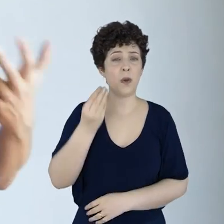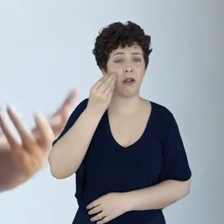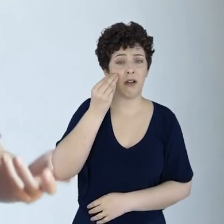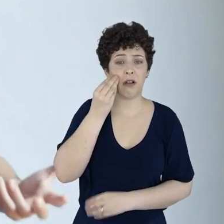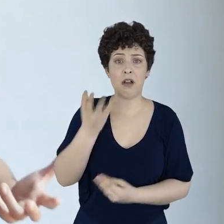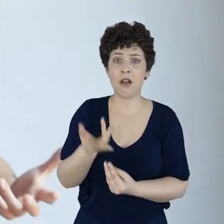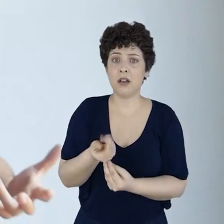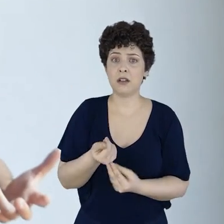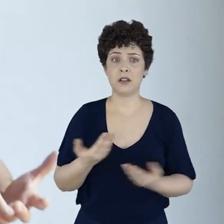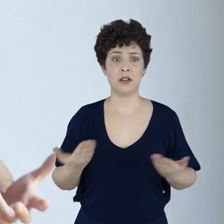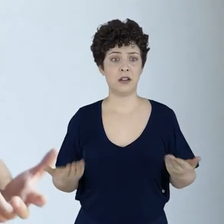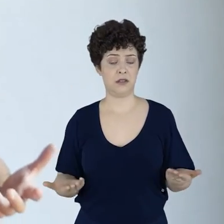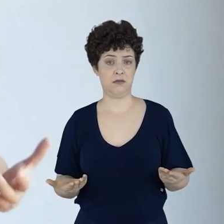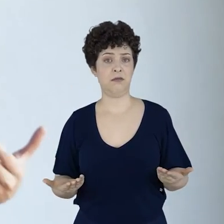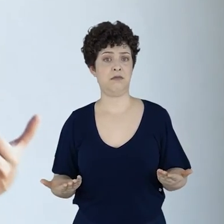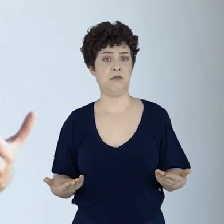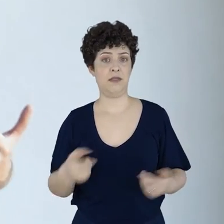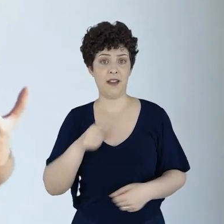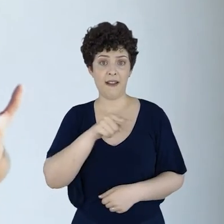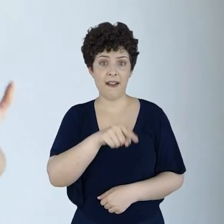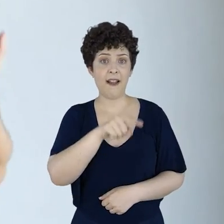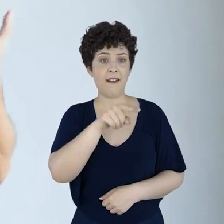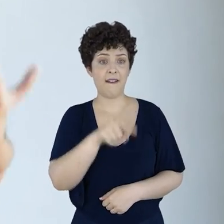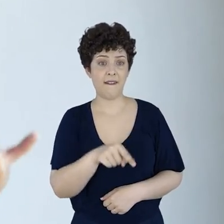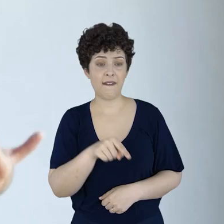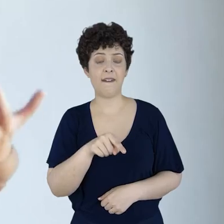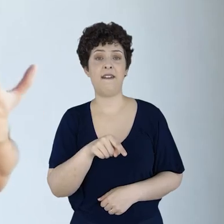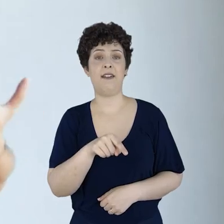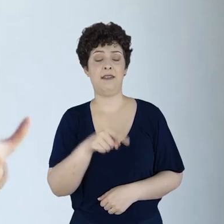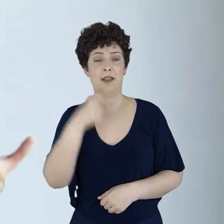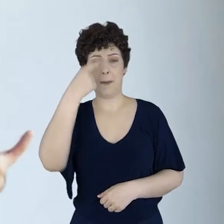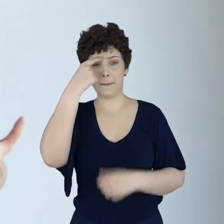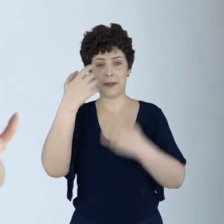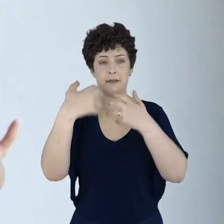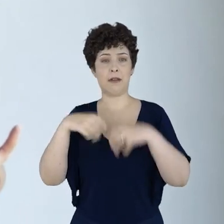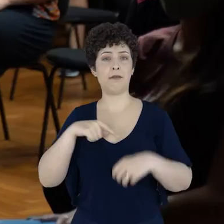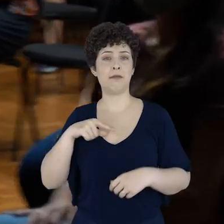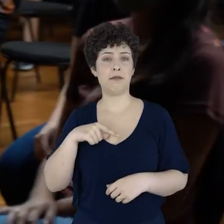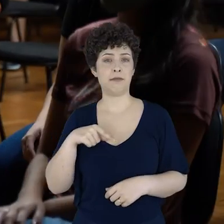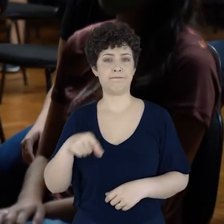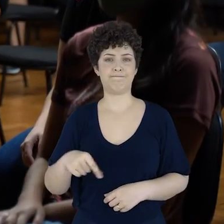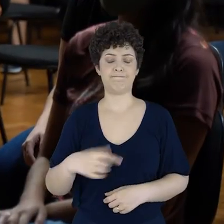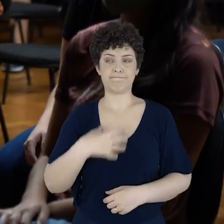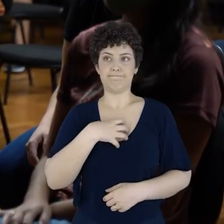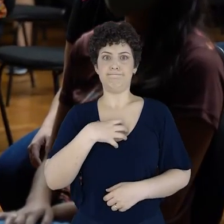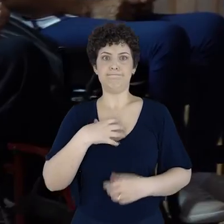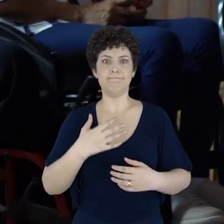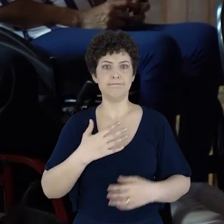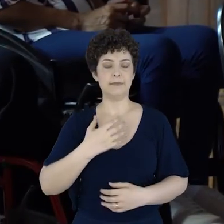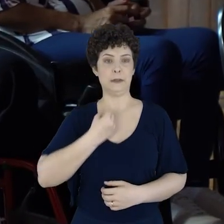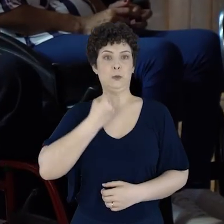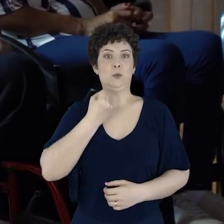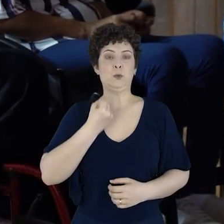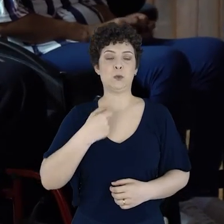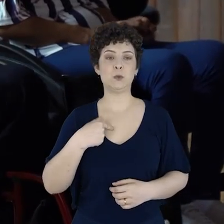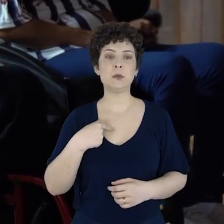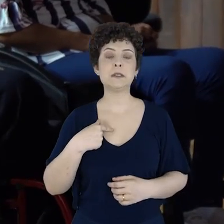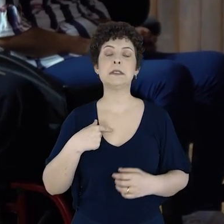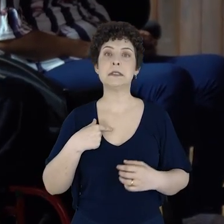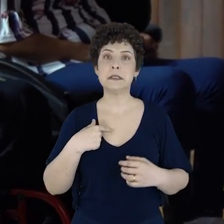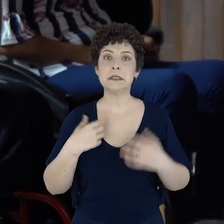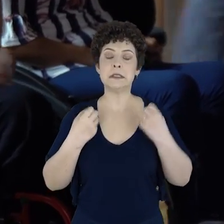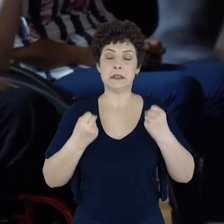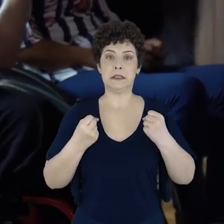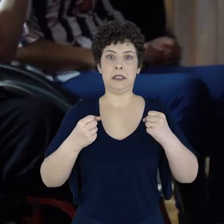de um experimento artístico onde elas eram levadas em consideração, para a gente isso foi muito impactante, né? E acho